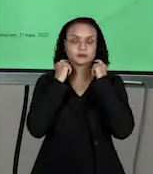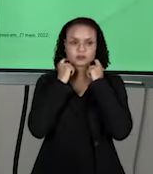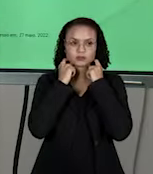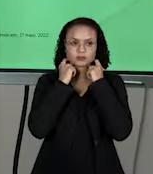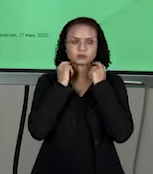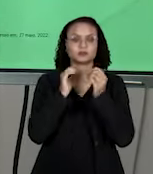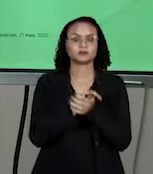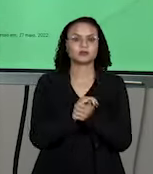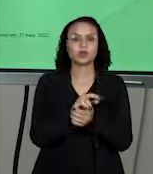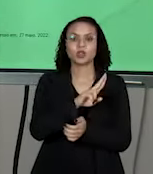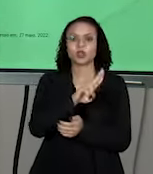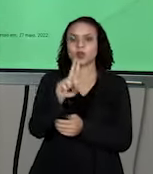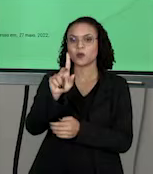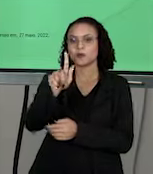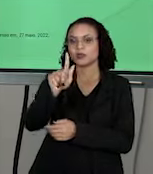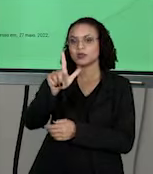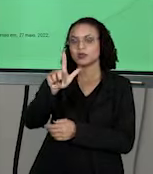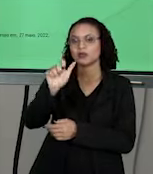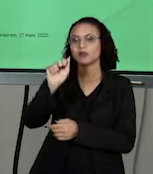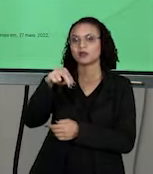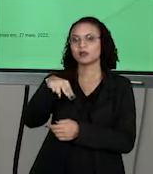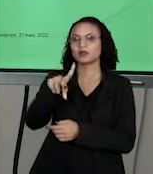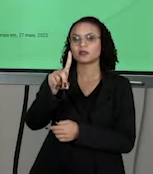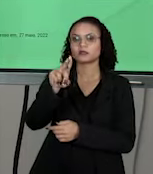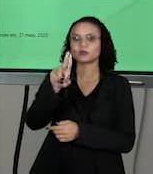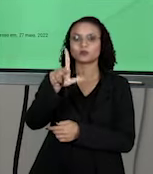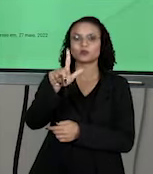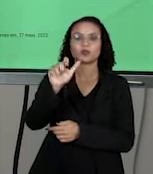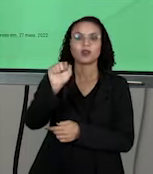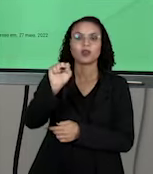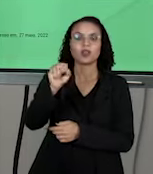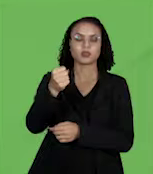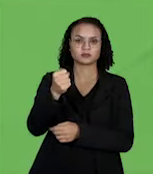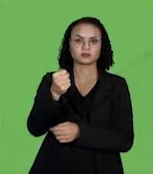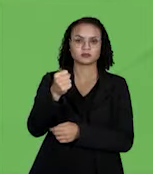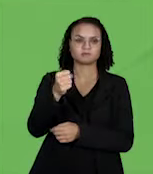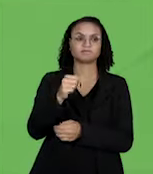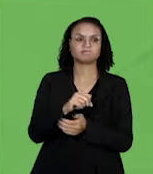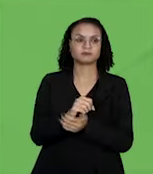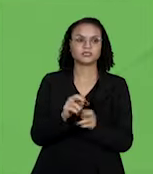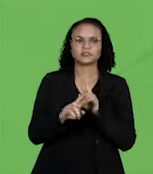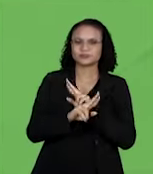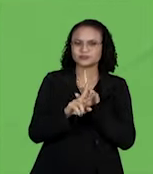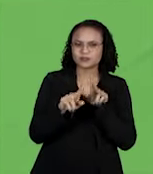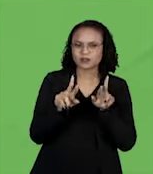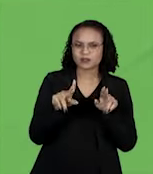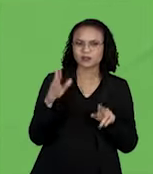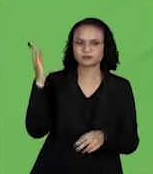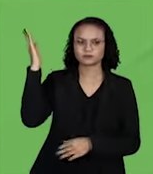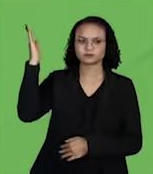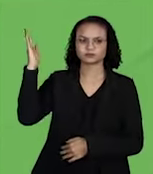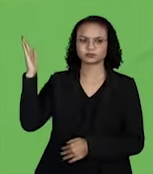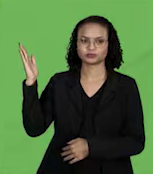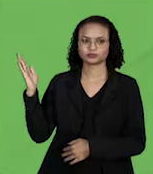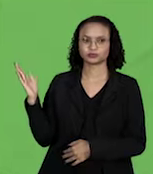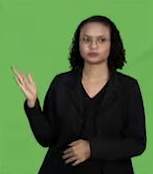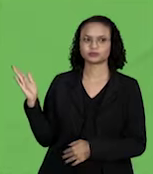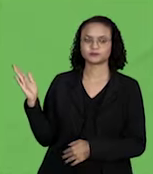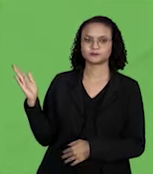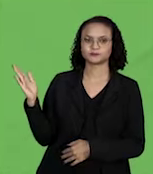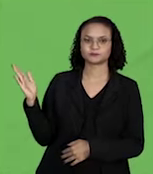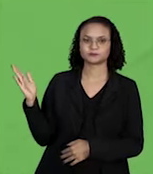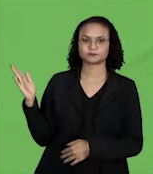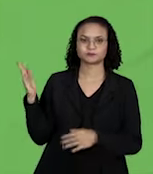de glândulas. São várias glândulas que nós temos. Começando aqui, ó, da cabeça, na